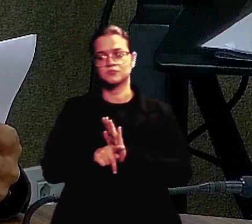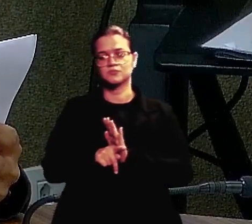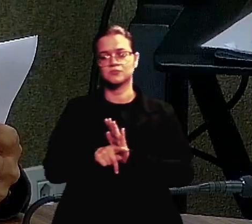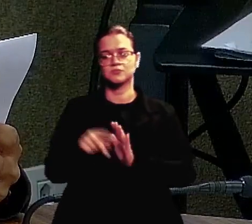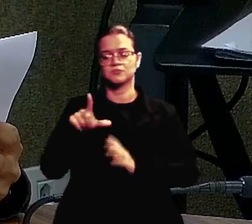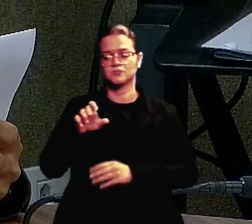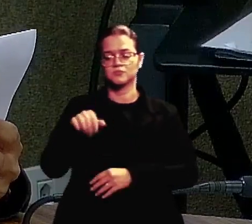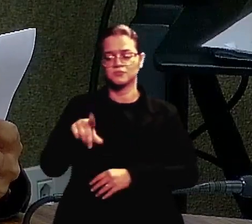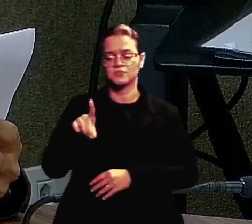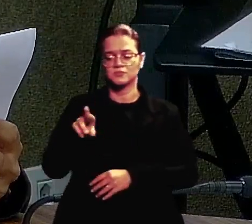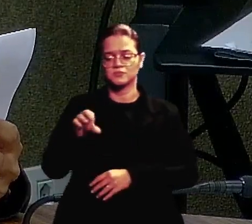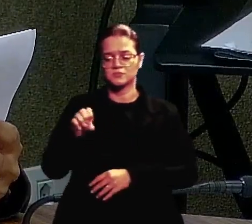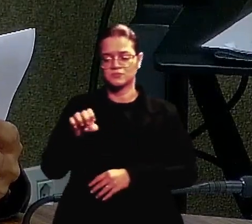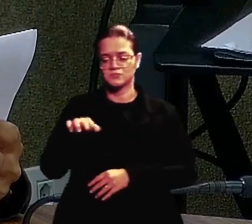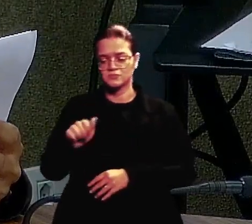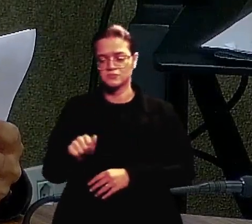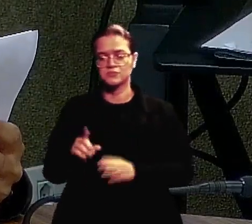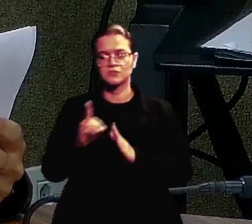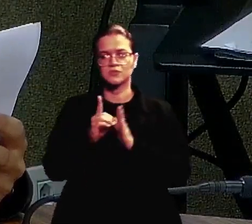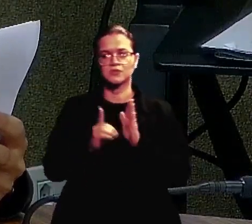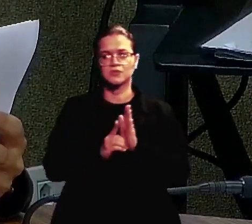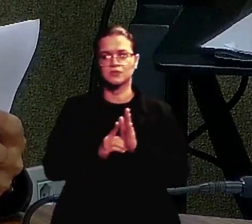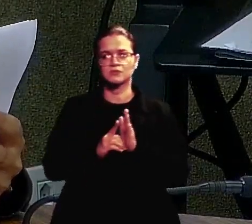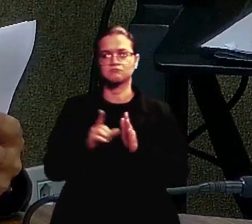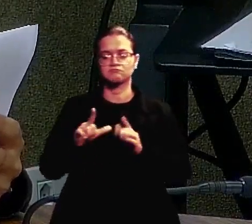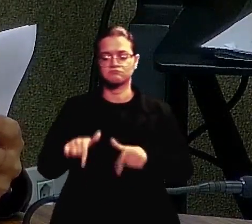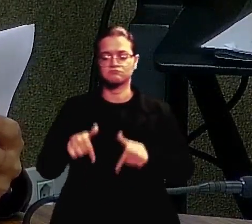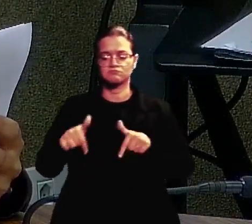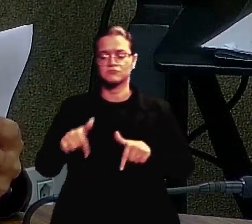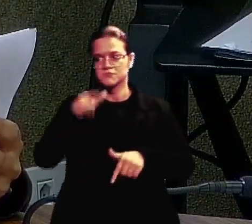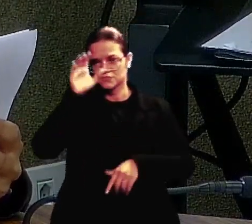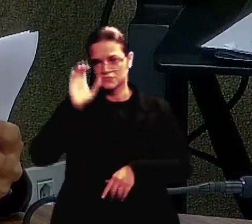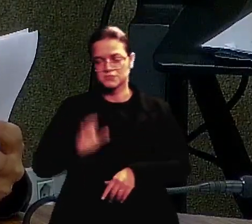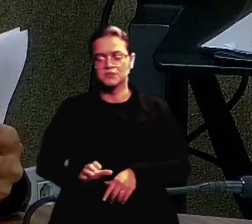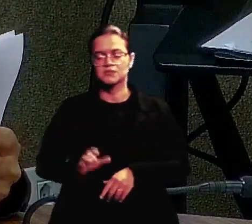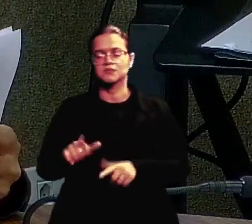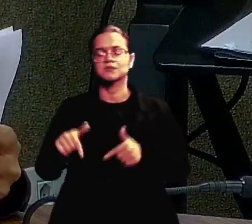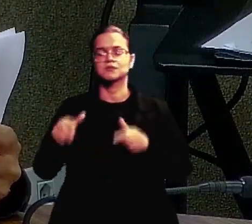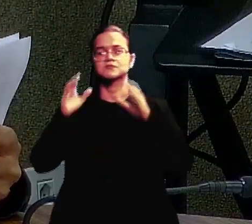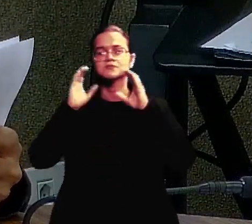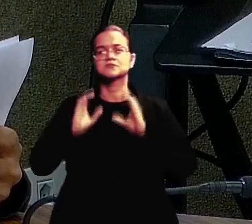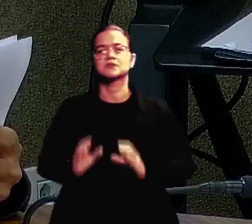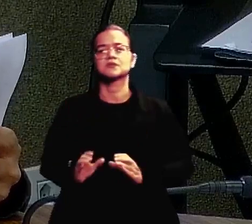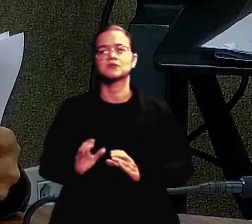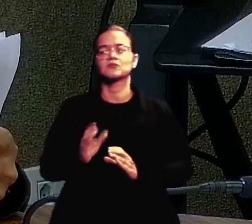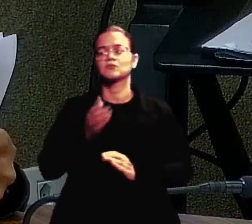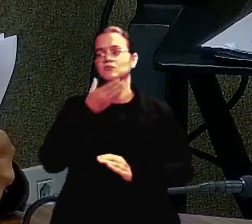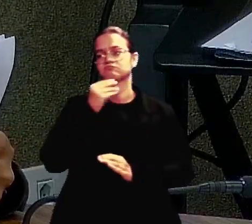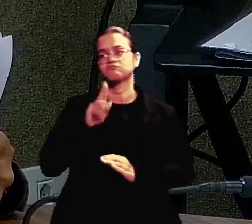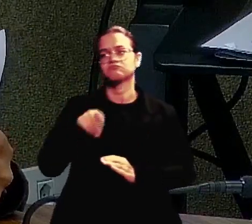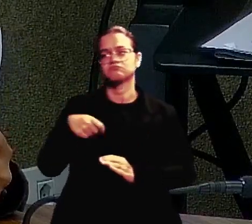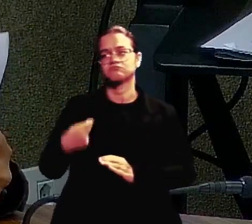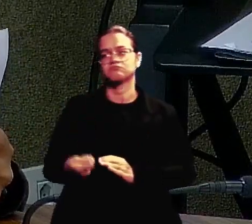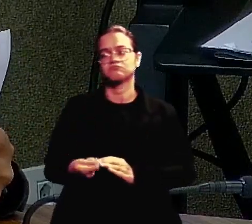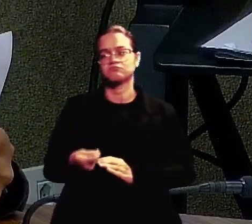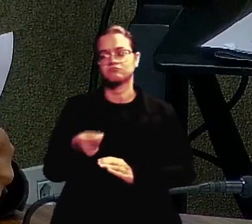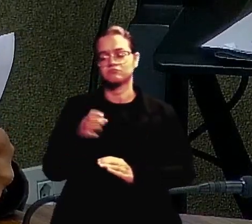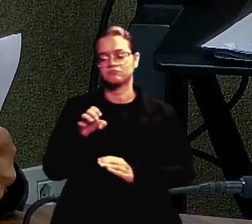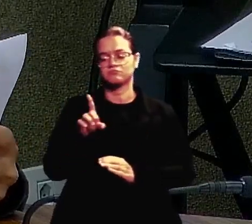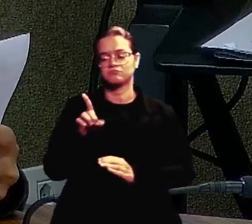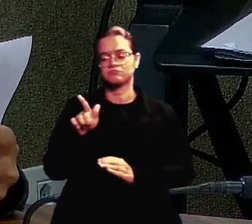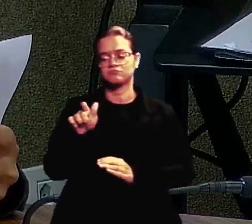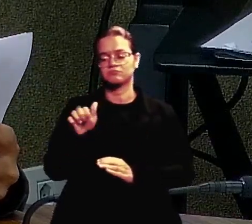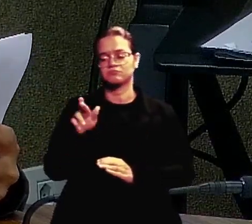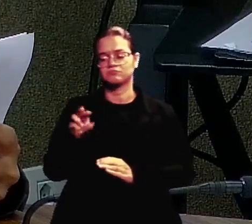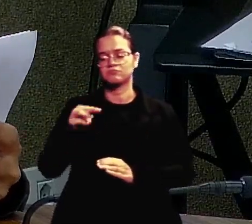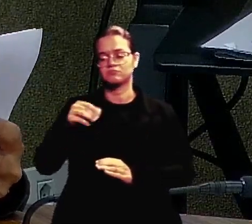Projeto vereador Leandro Sena, decreto legislativo 18/22, concede título honorífico de cidadania veniense ao senhor